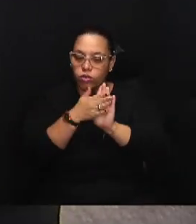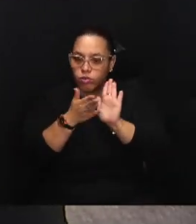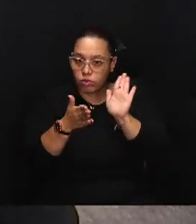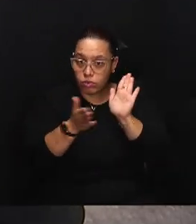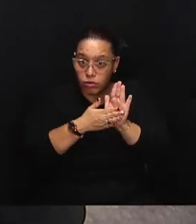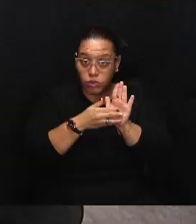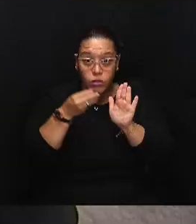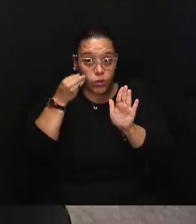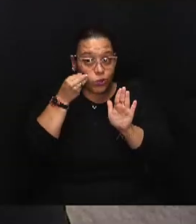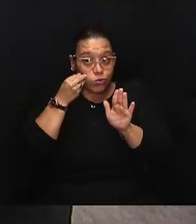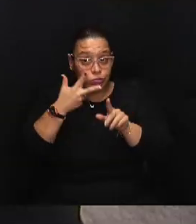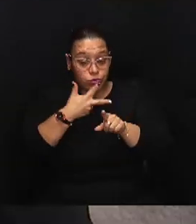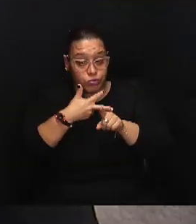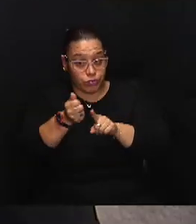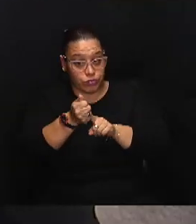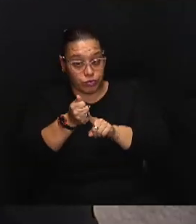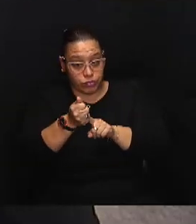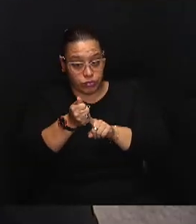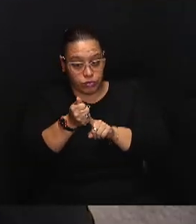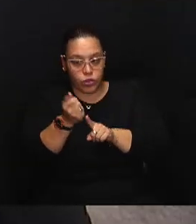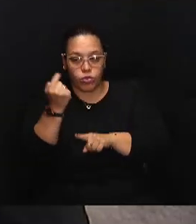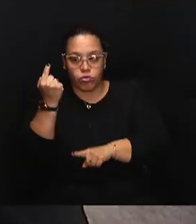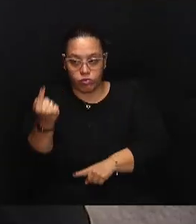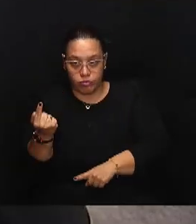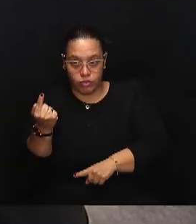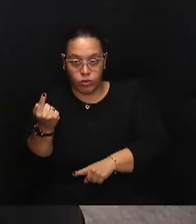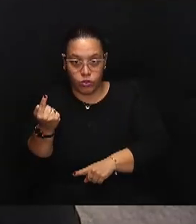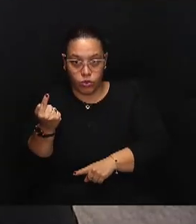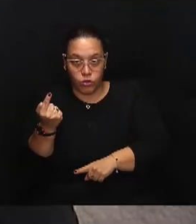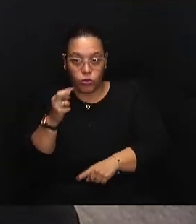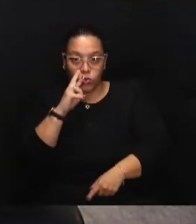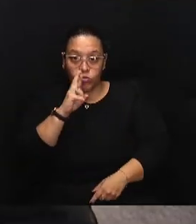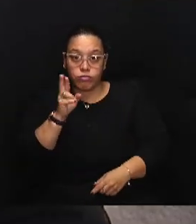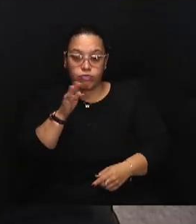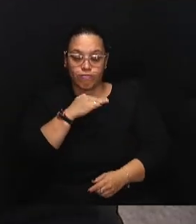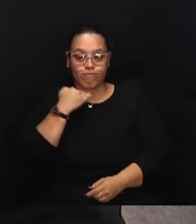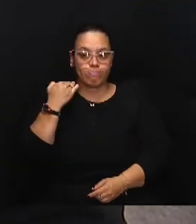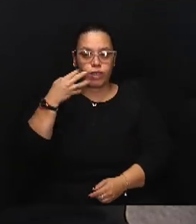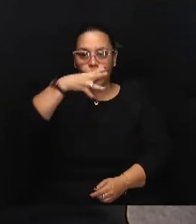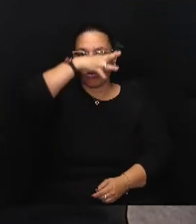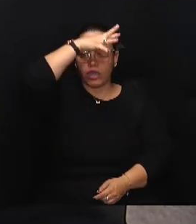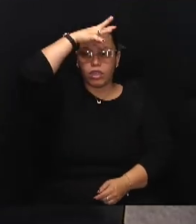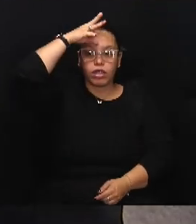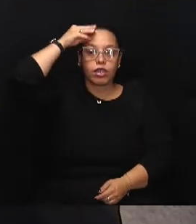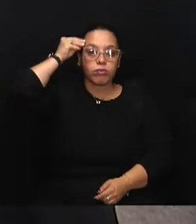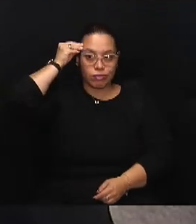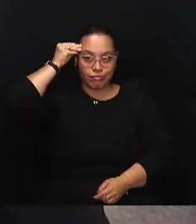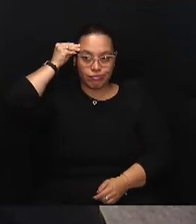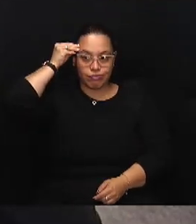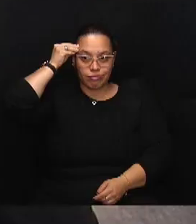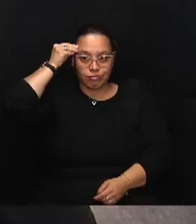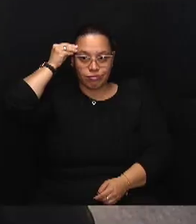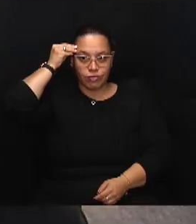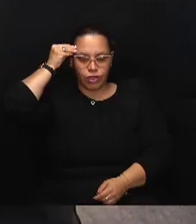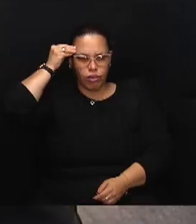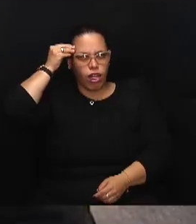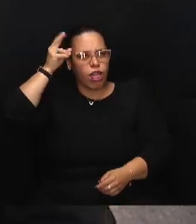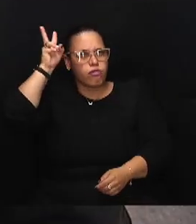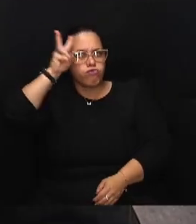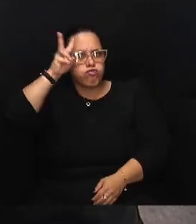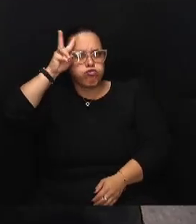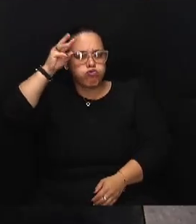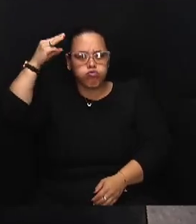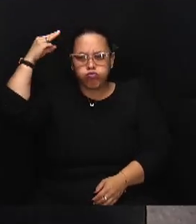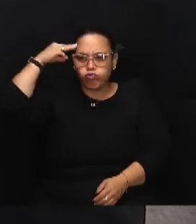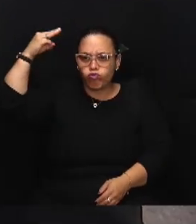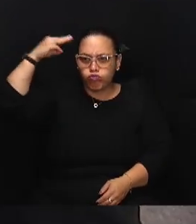tentar vencer um tipo de resultado da morte, que é o esquecimento. Então, acessando a memória, a gente